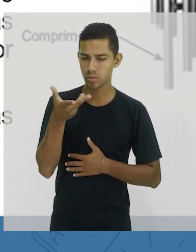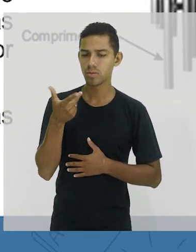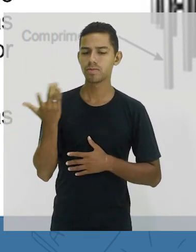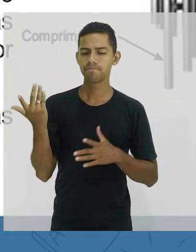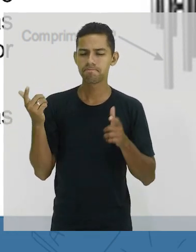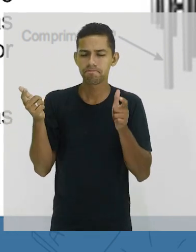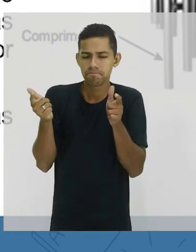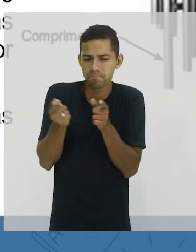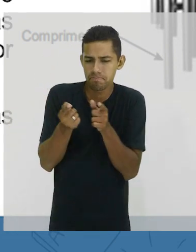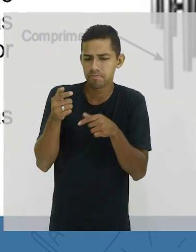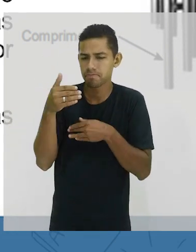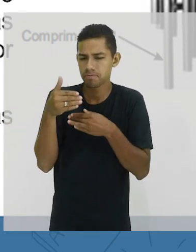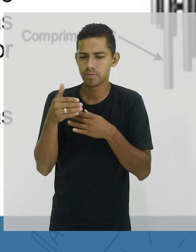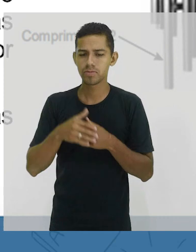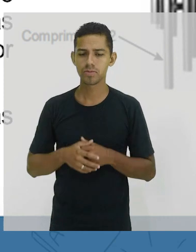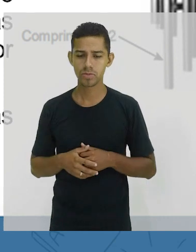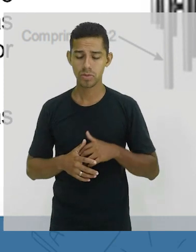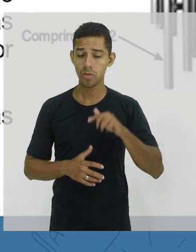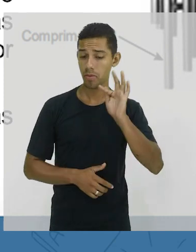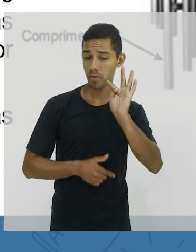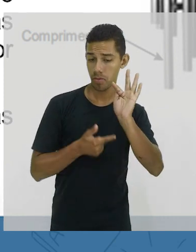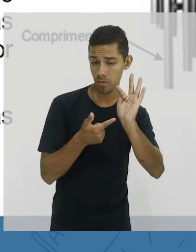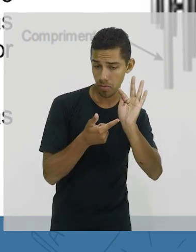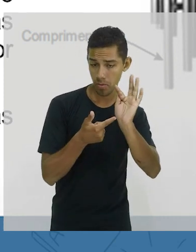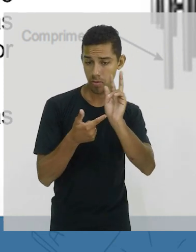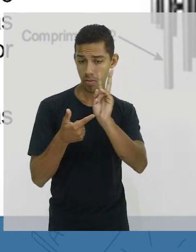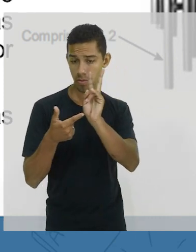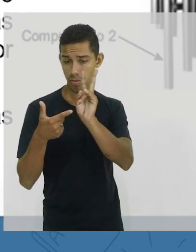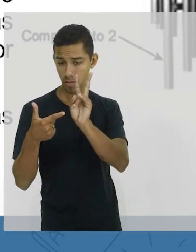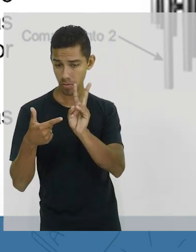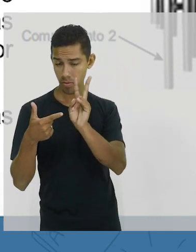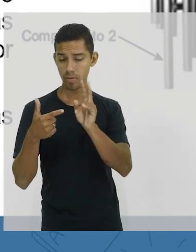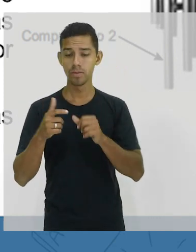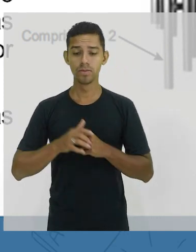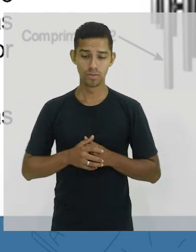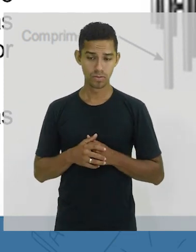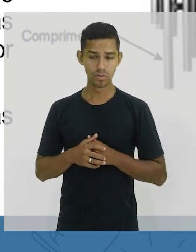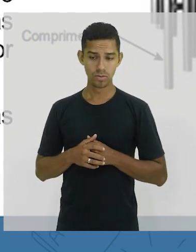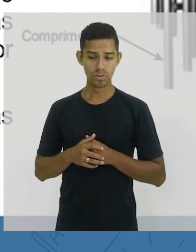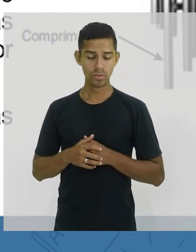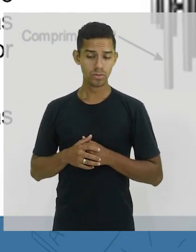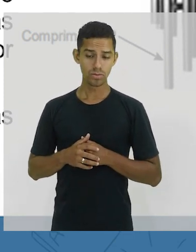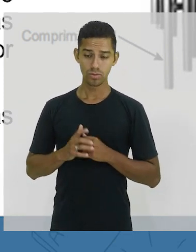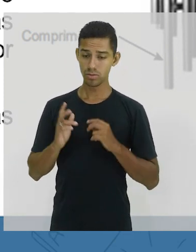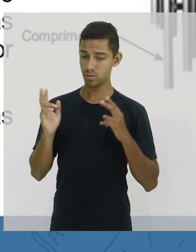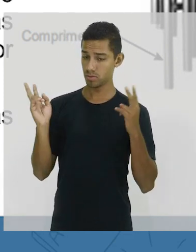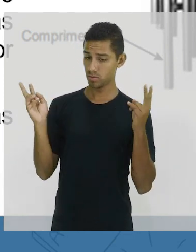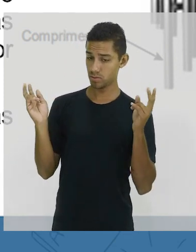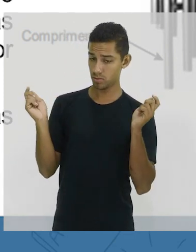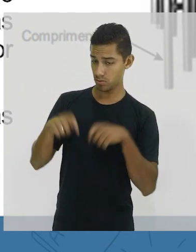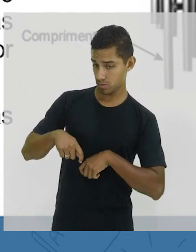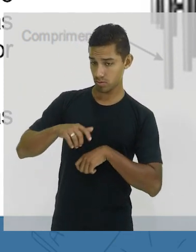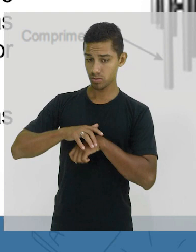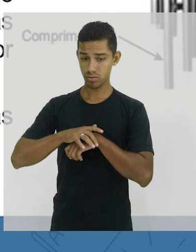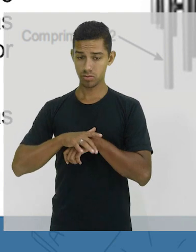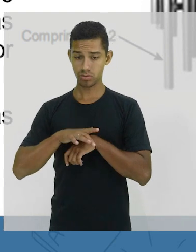comprimento. E F2 e V2 são essas mesmas grandezas para o som